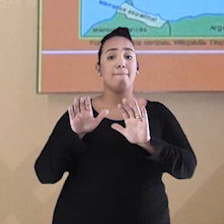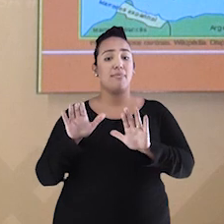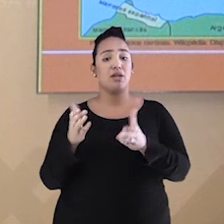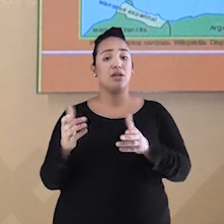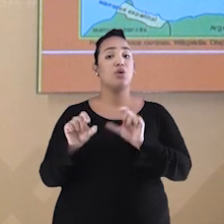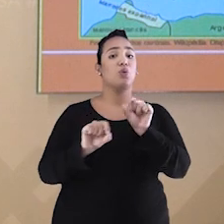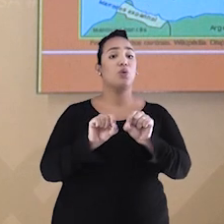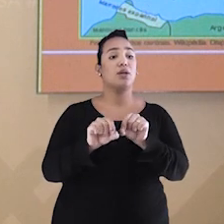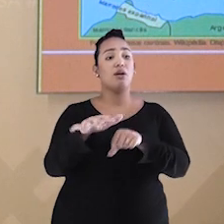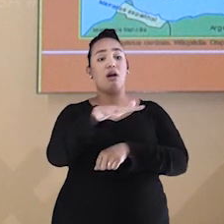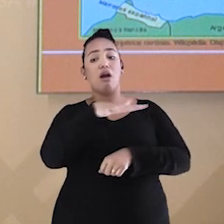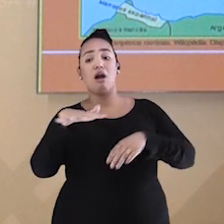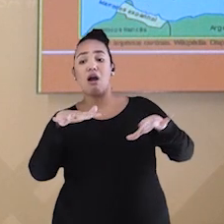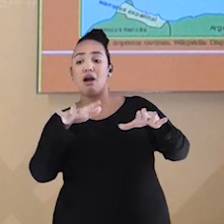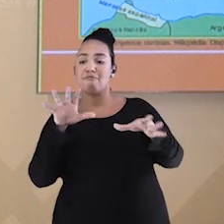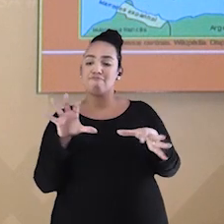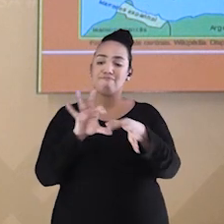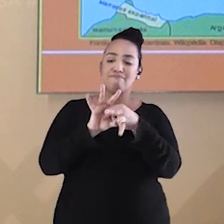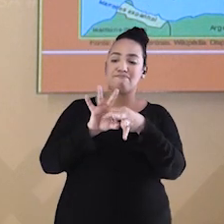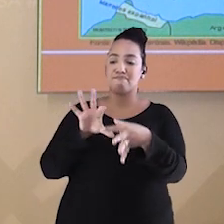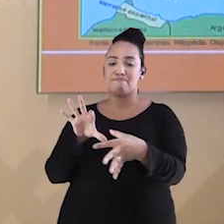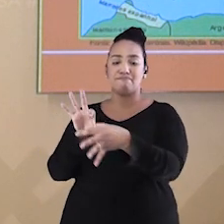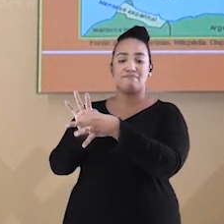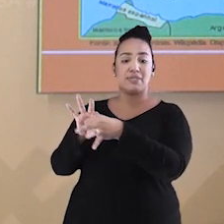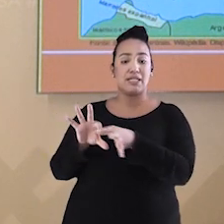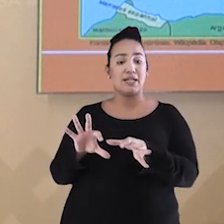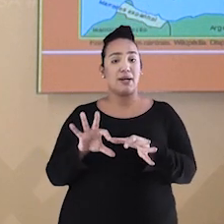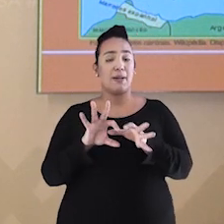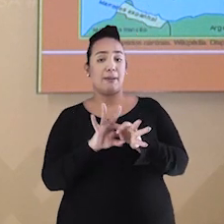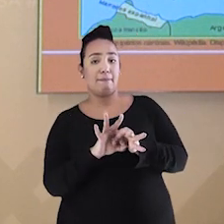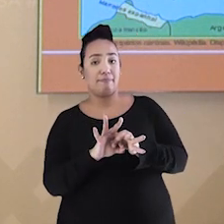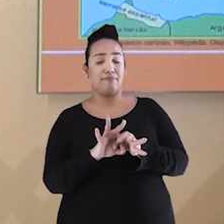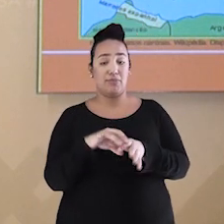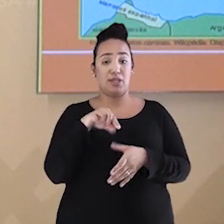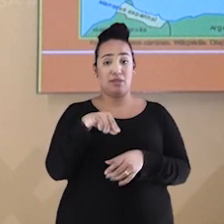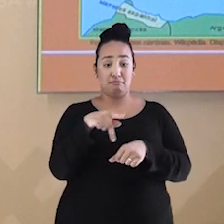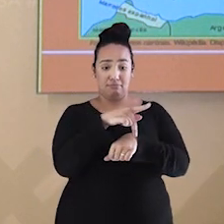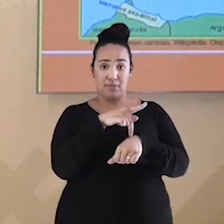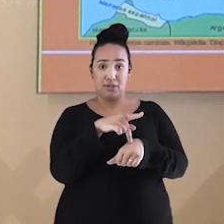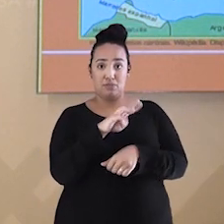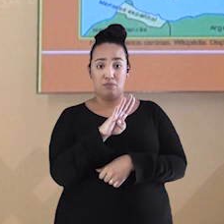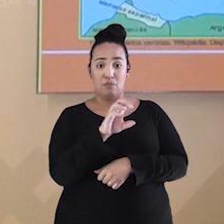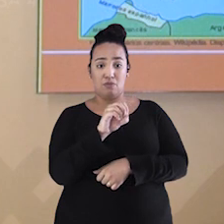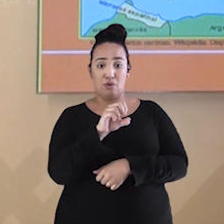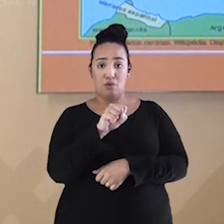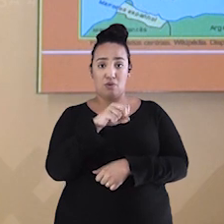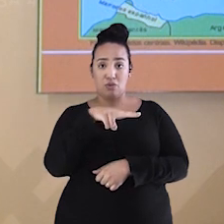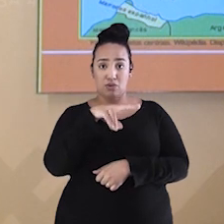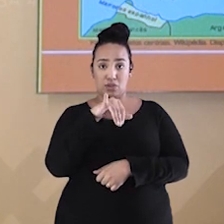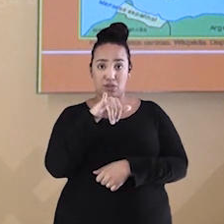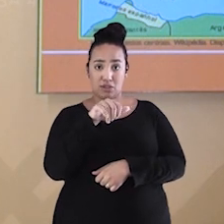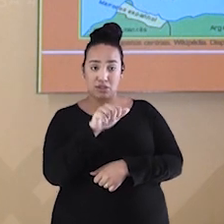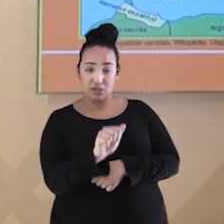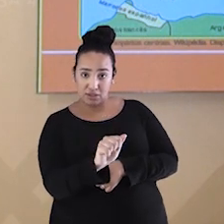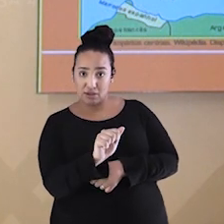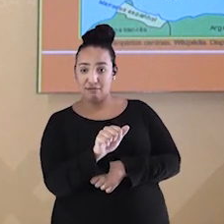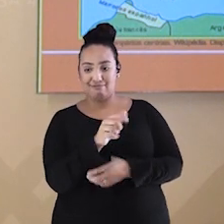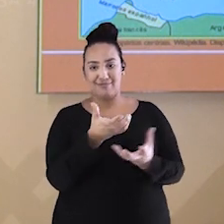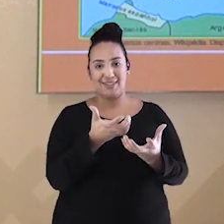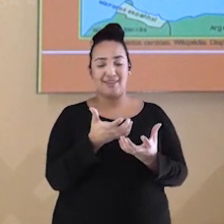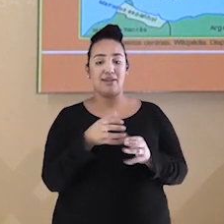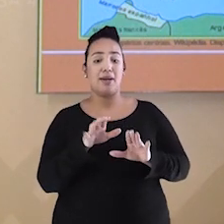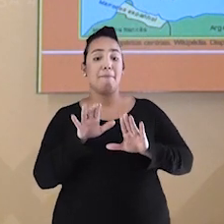alguns territórios ao país, entre eles a Bósnia. Porém, a Bósnia tinha passado a pertencer ao Império